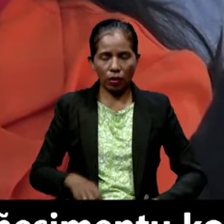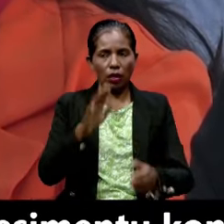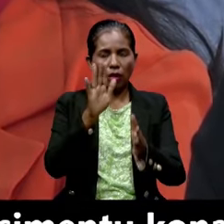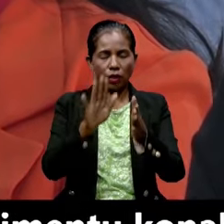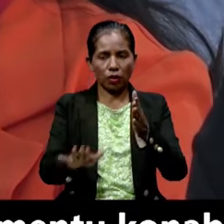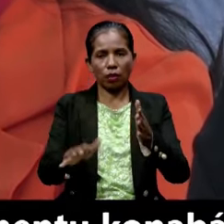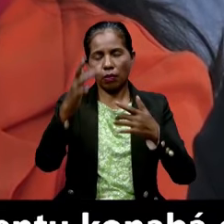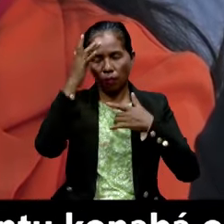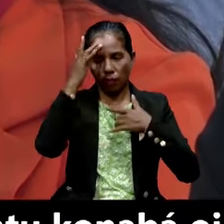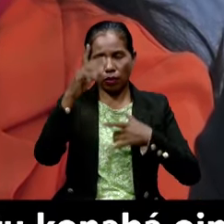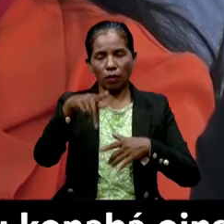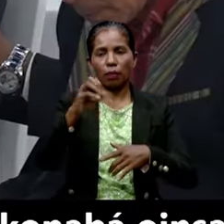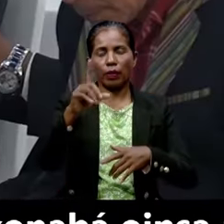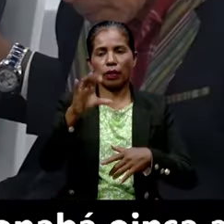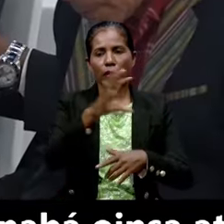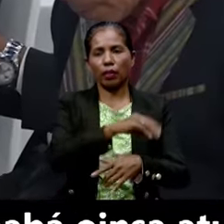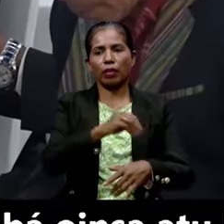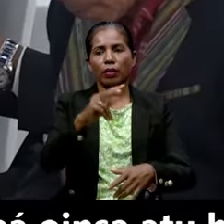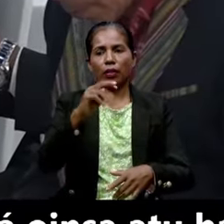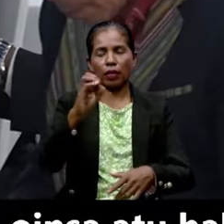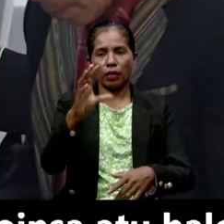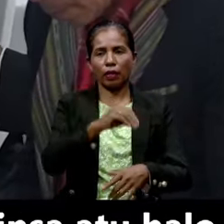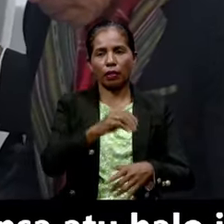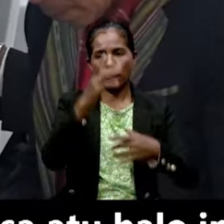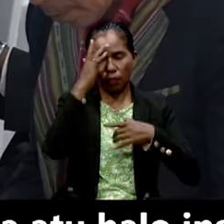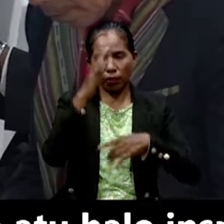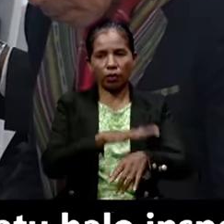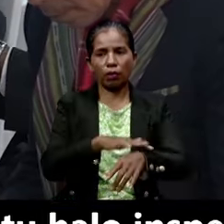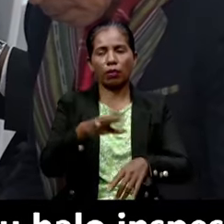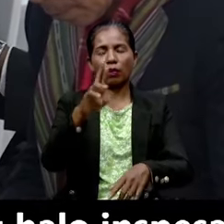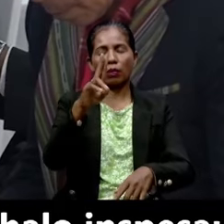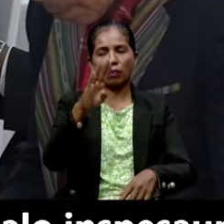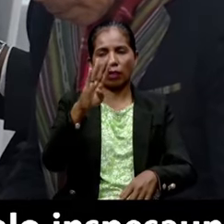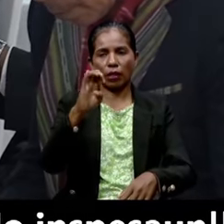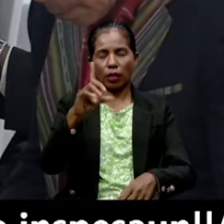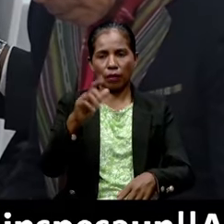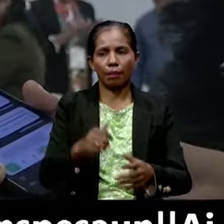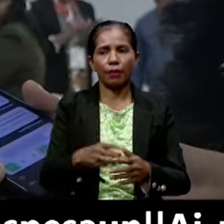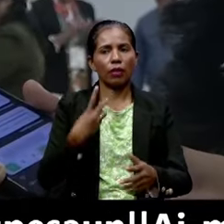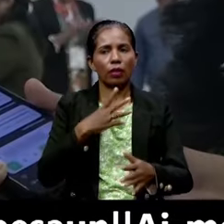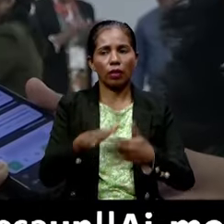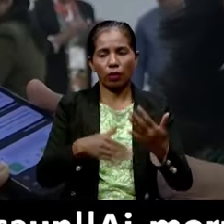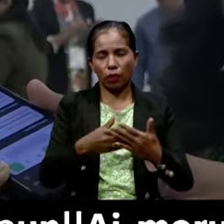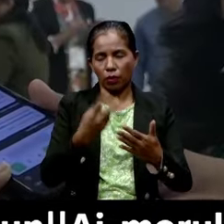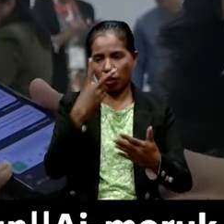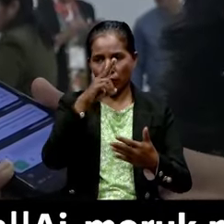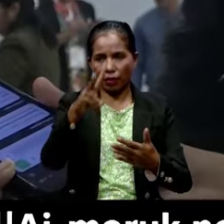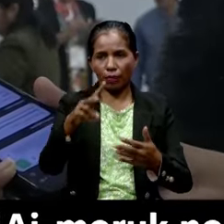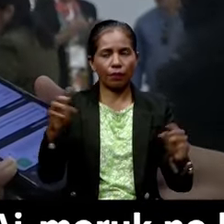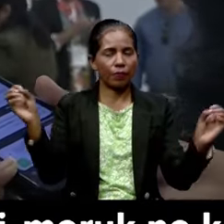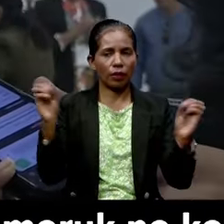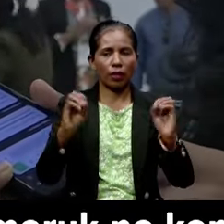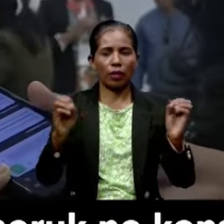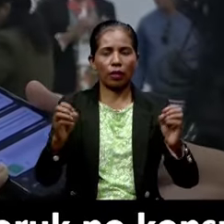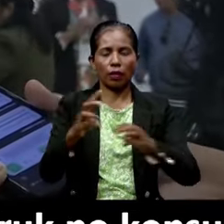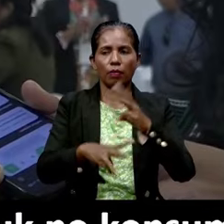ona moras polio, teotano neonatal, sarampo, norubela. Ita tu acompanha ela ia ia